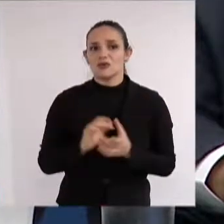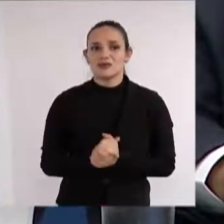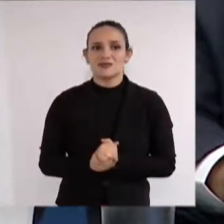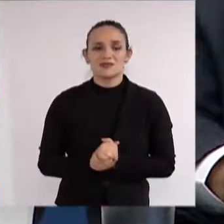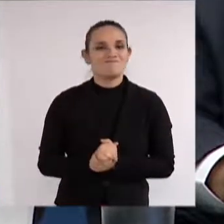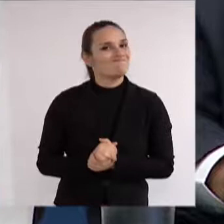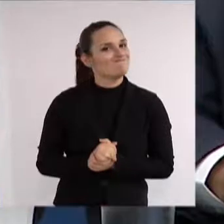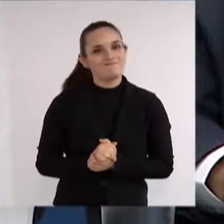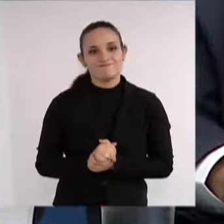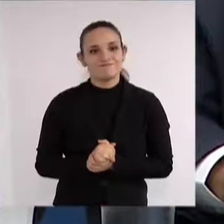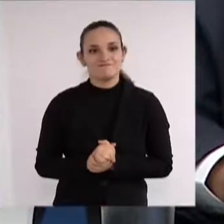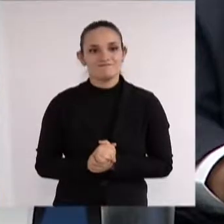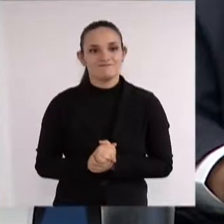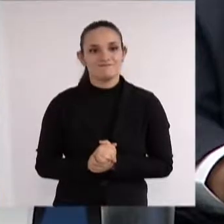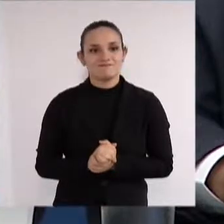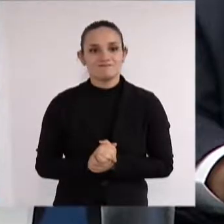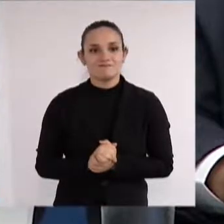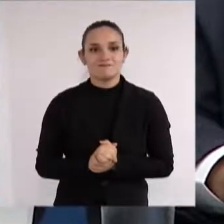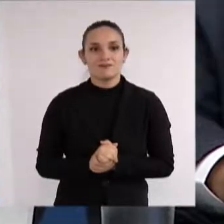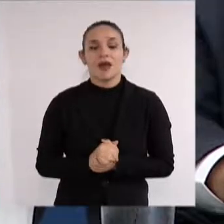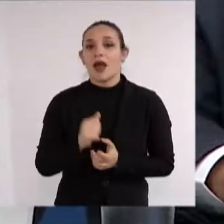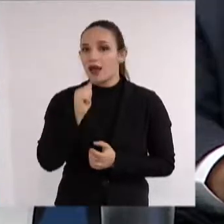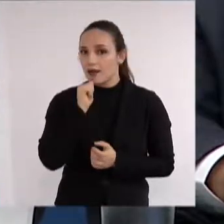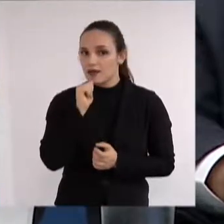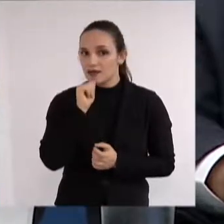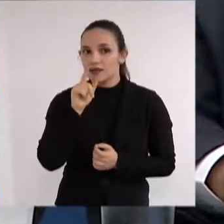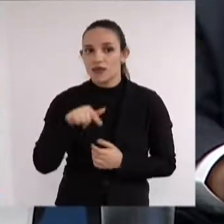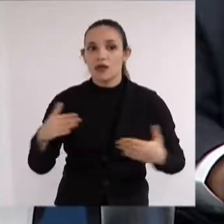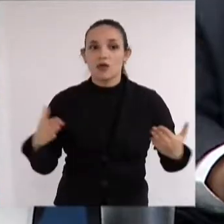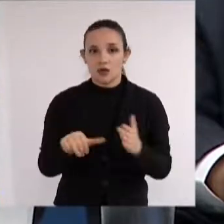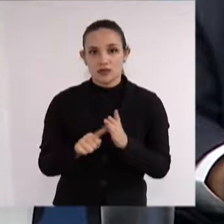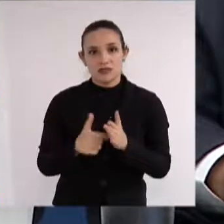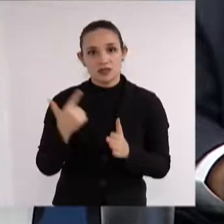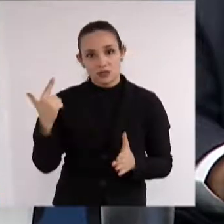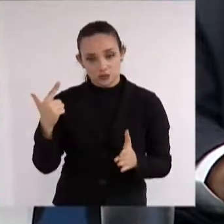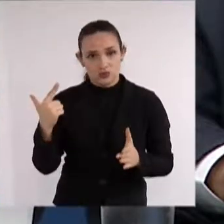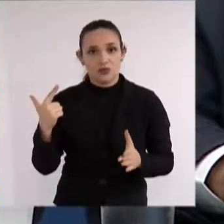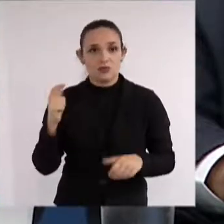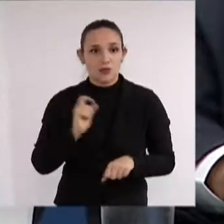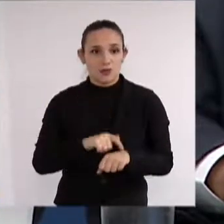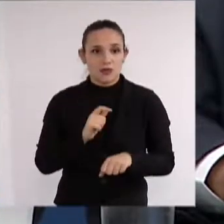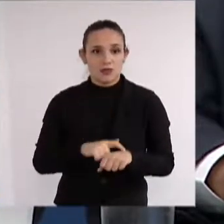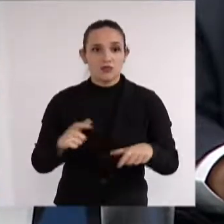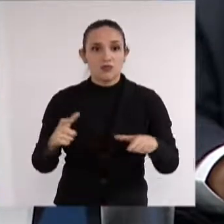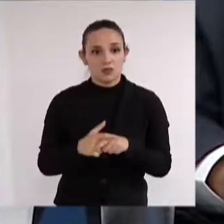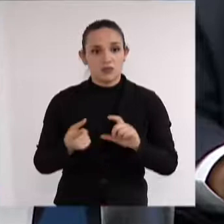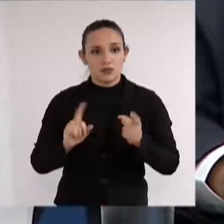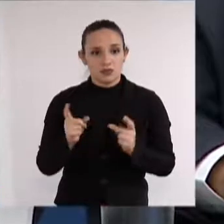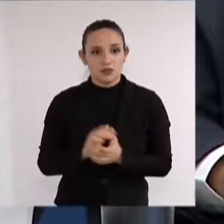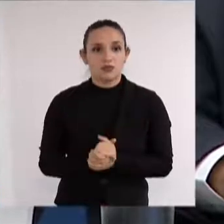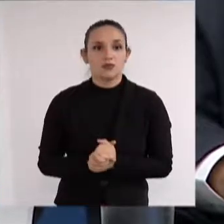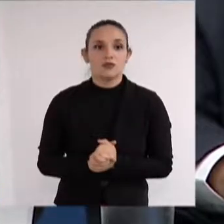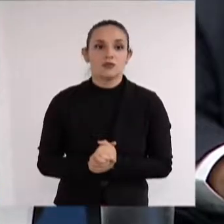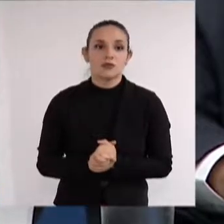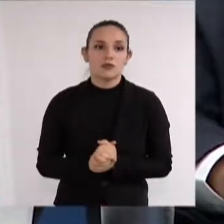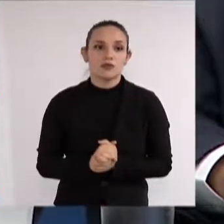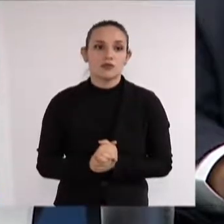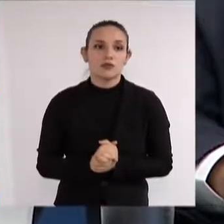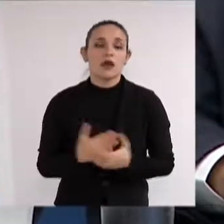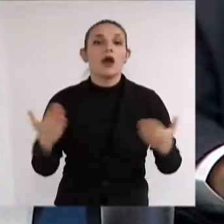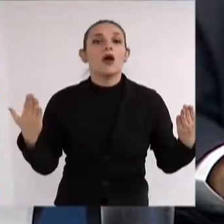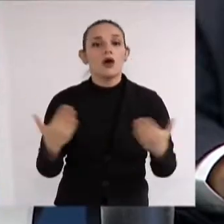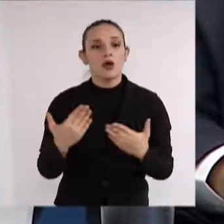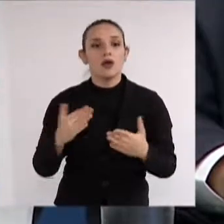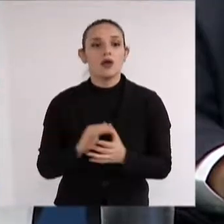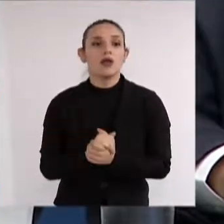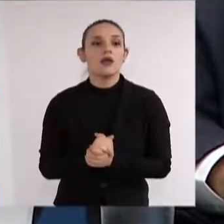Nós ainda entramos agora na segunda parte do pequeno expediente. Eu gostaria de fazer a indagação de Vossa Excelência, que